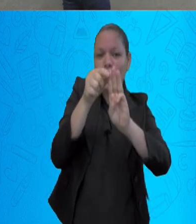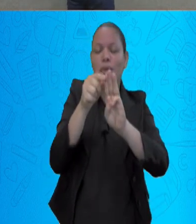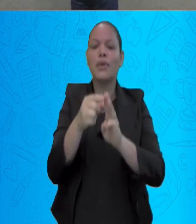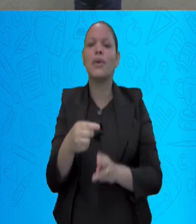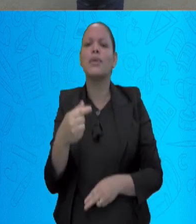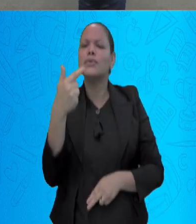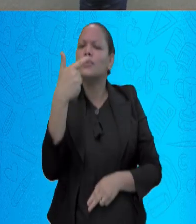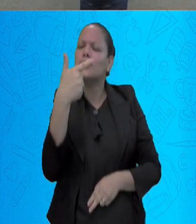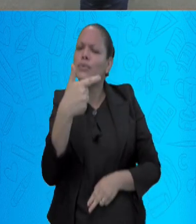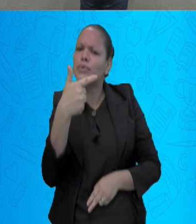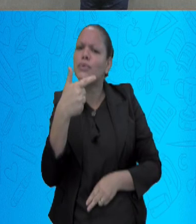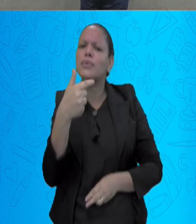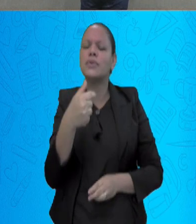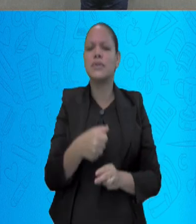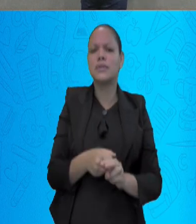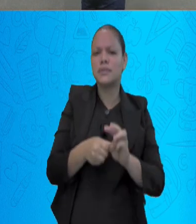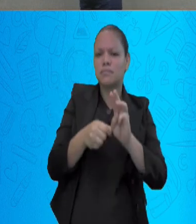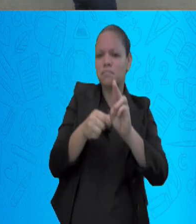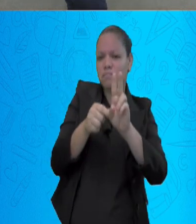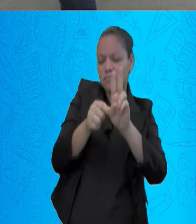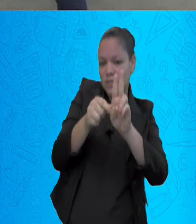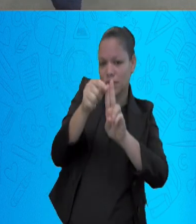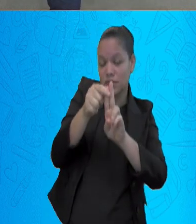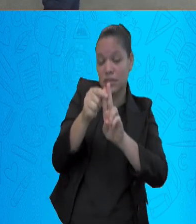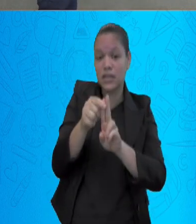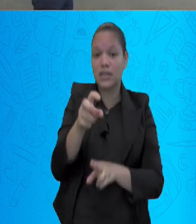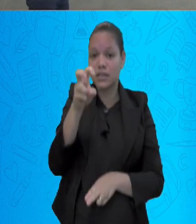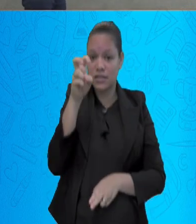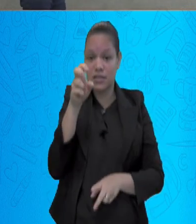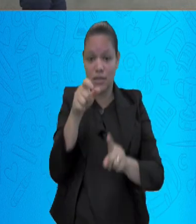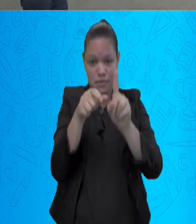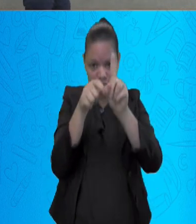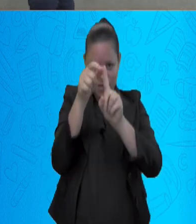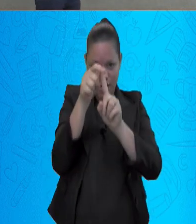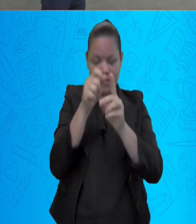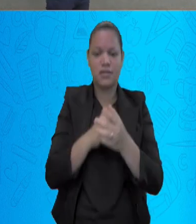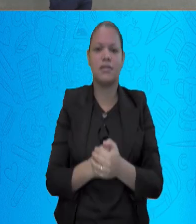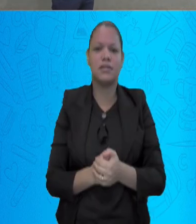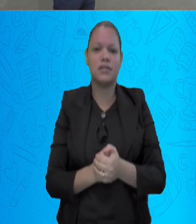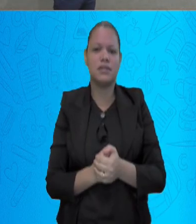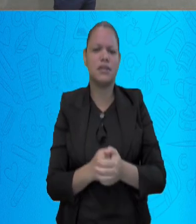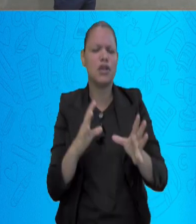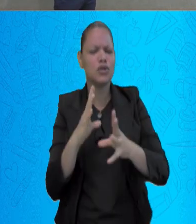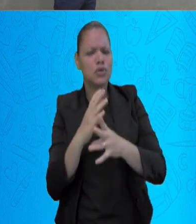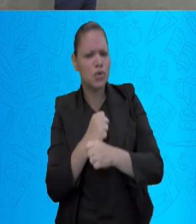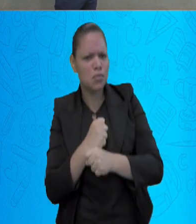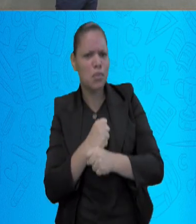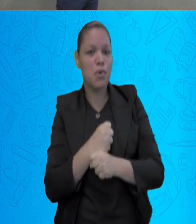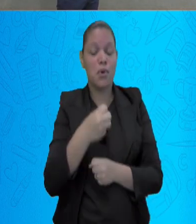apenas 5 unidades. Então, a pontuação de Paulo foi de